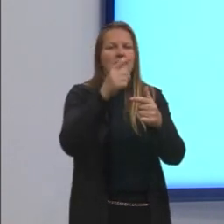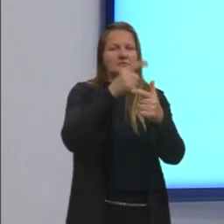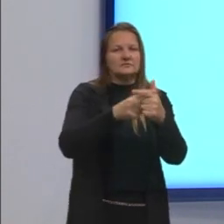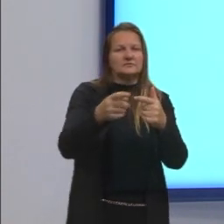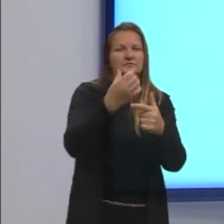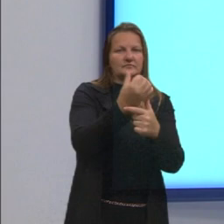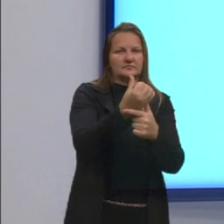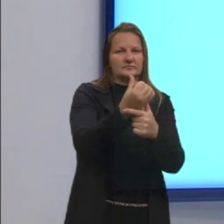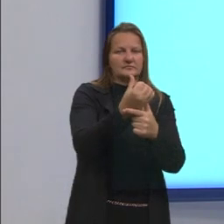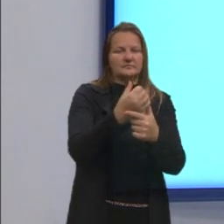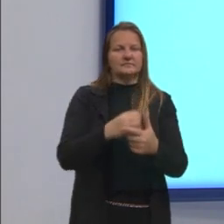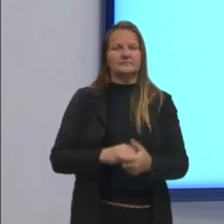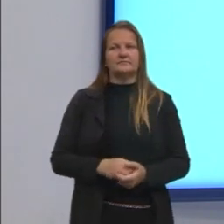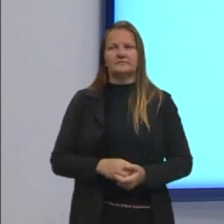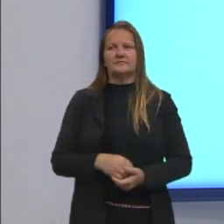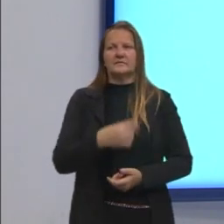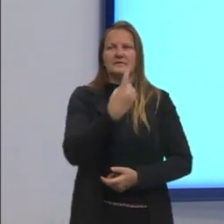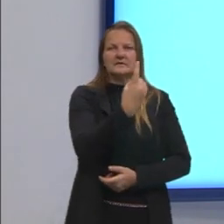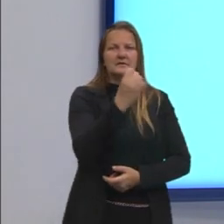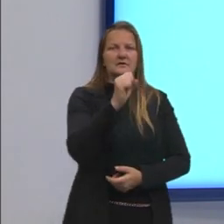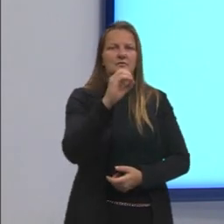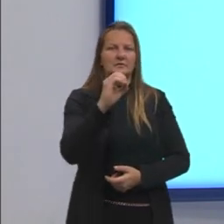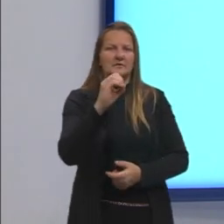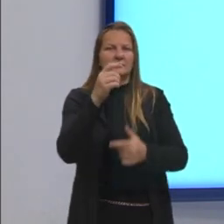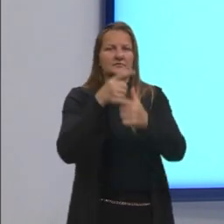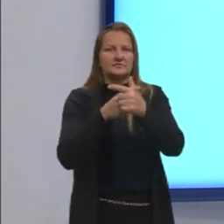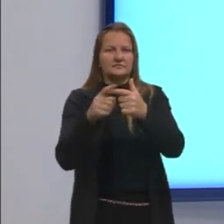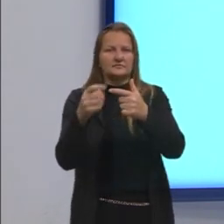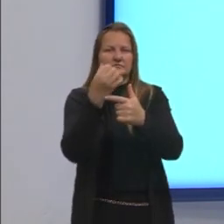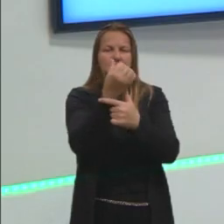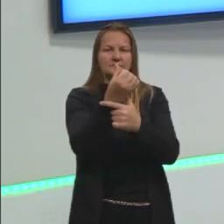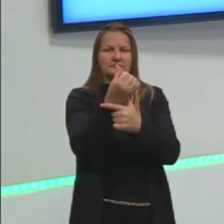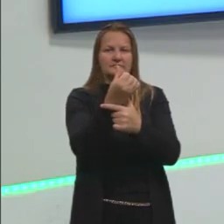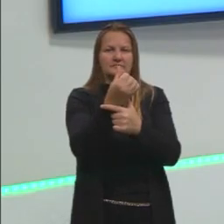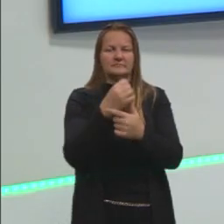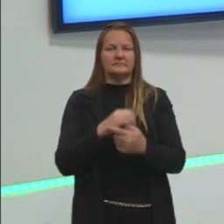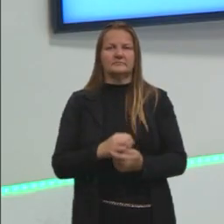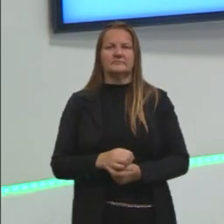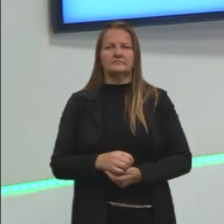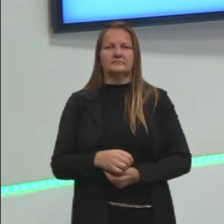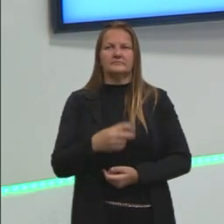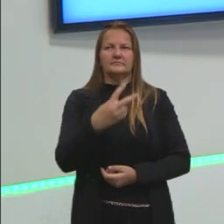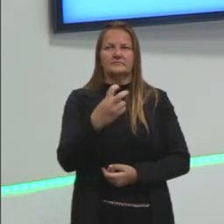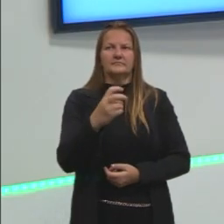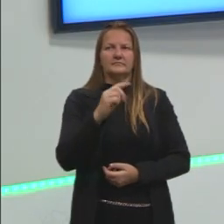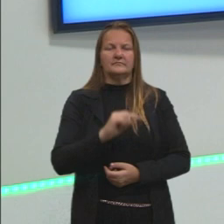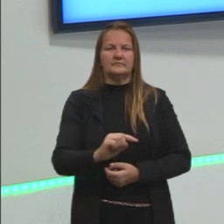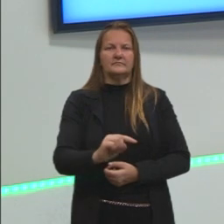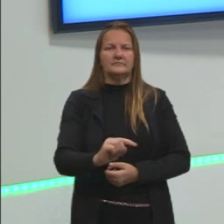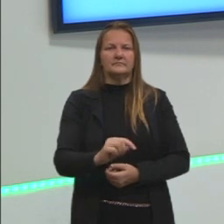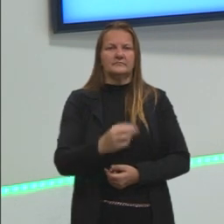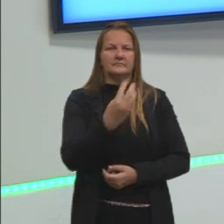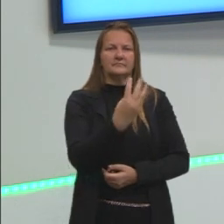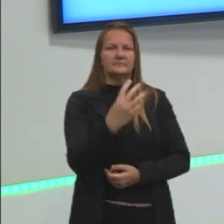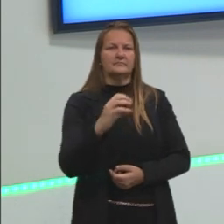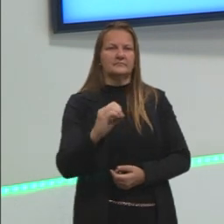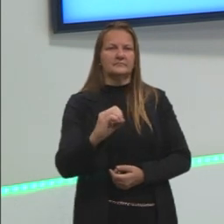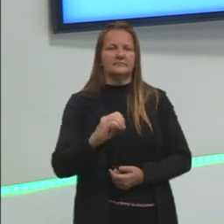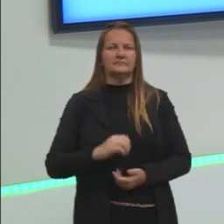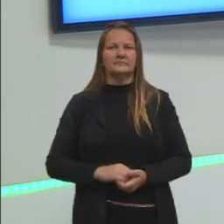dividindo então nós teríamos 180 / 6 que resulta em 30